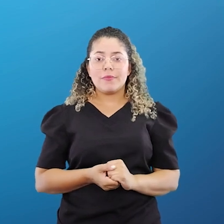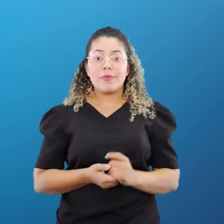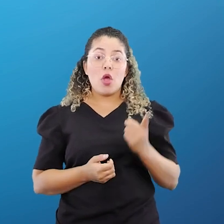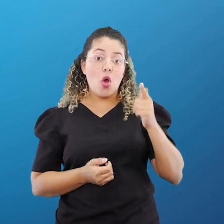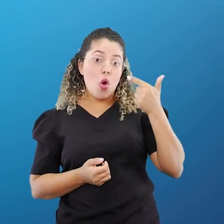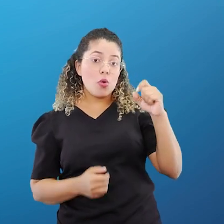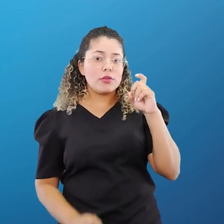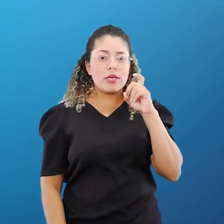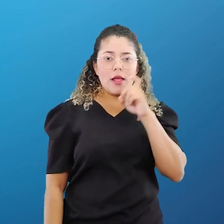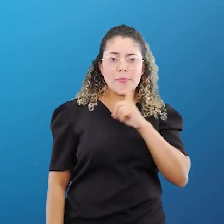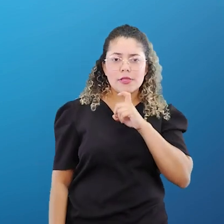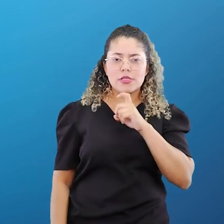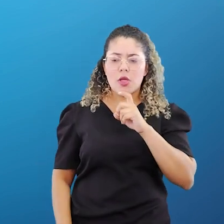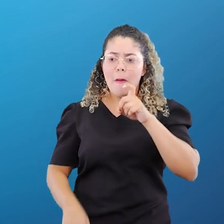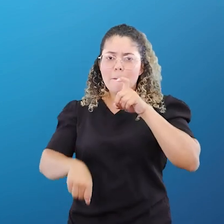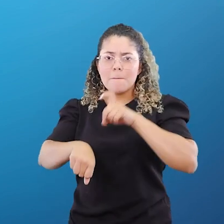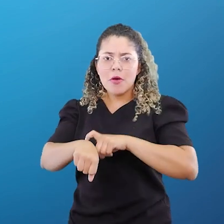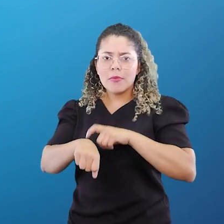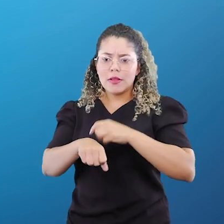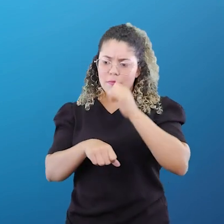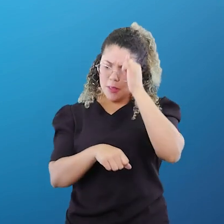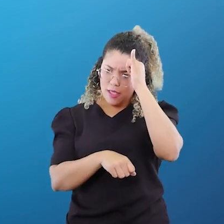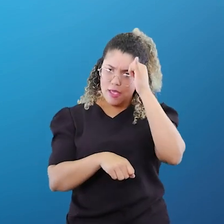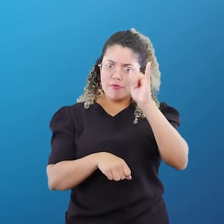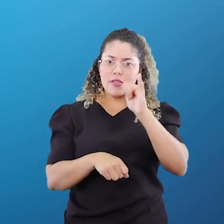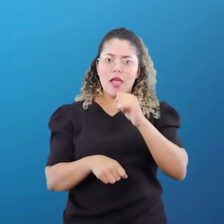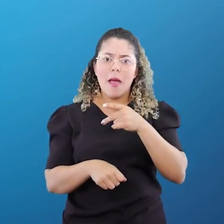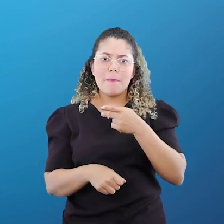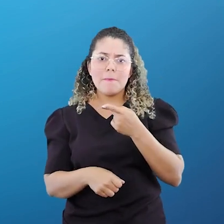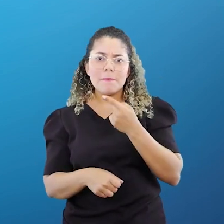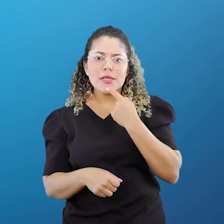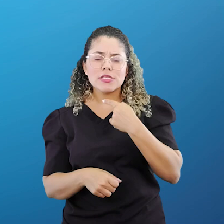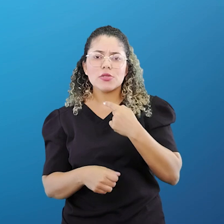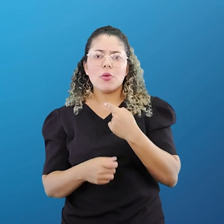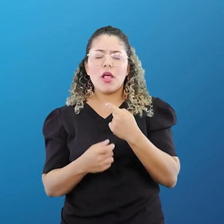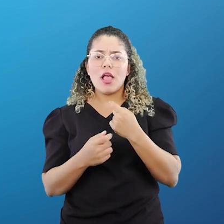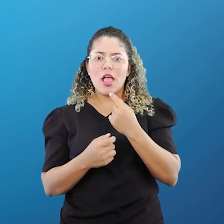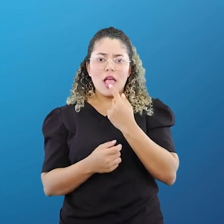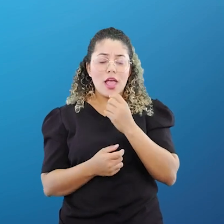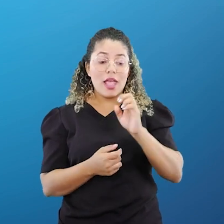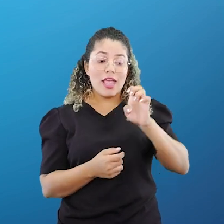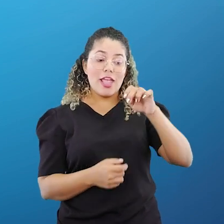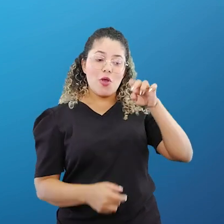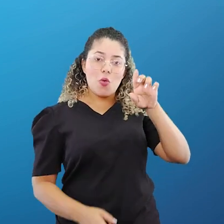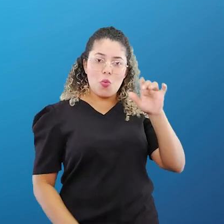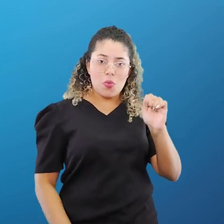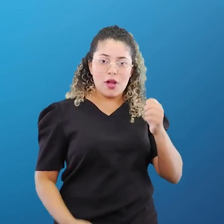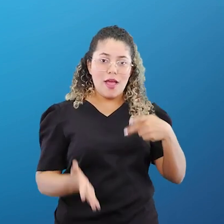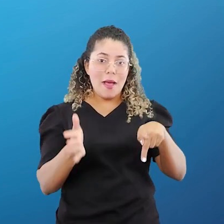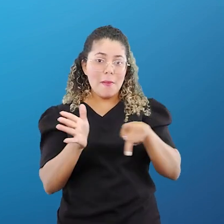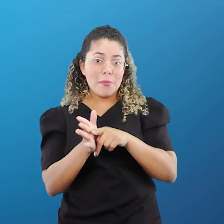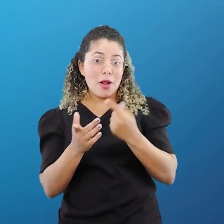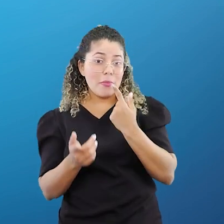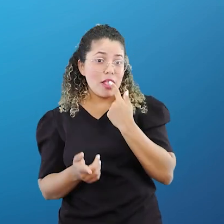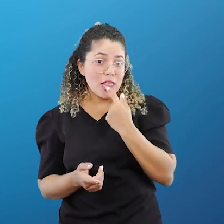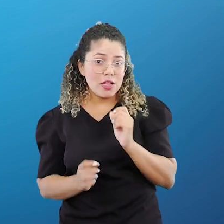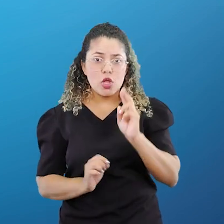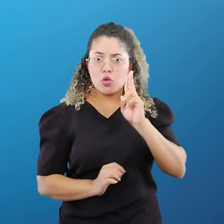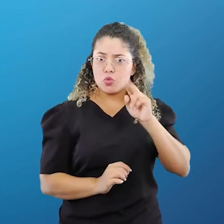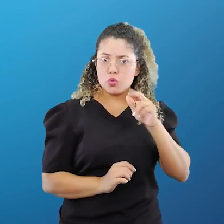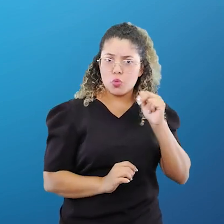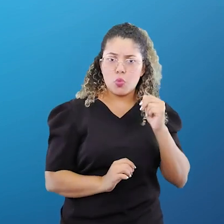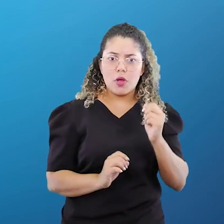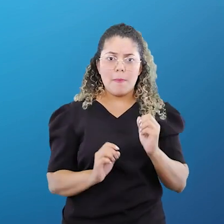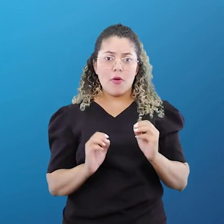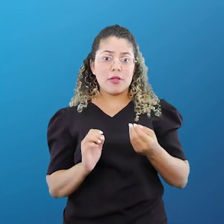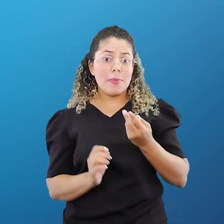mito: durante uma crise, devemos impedir que o paciente engula a própria língua. Isso não deve ser feito de forma alguma. Você pode colocar